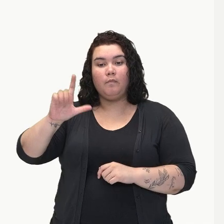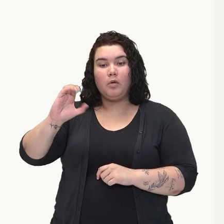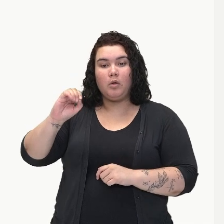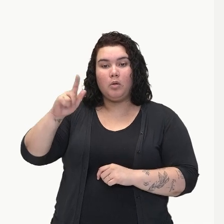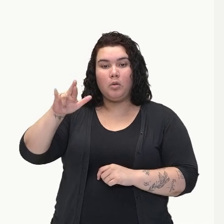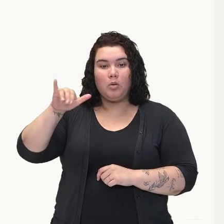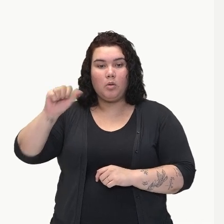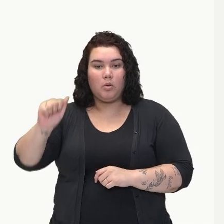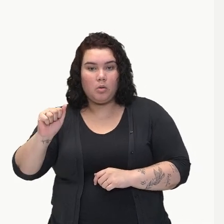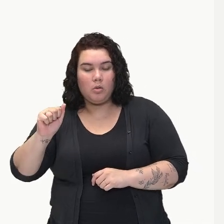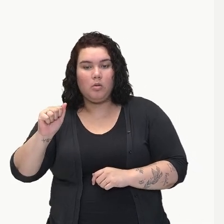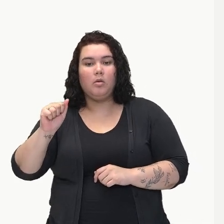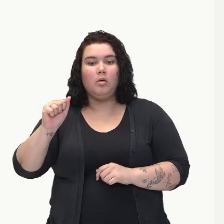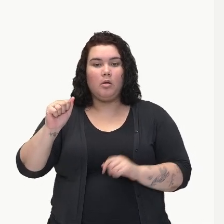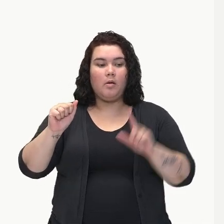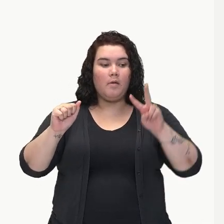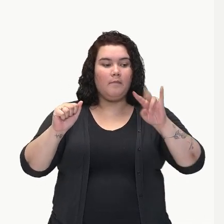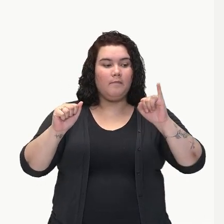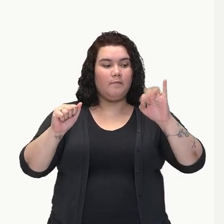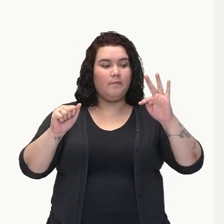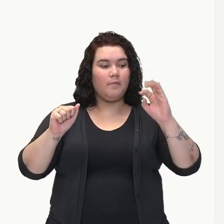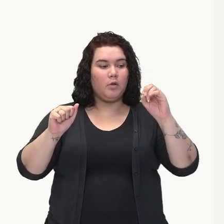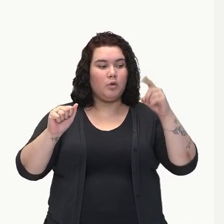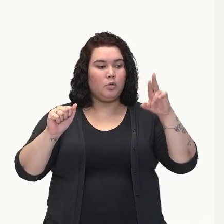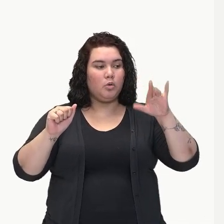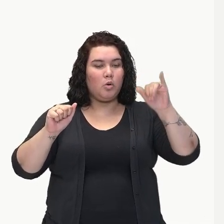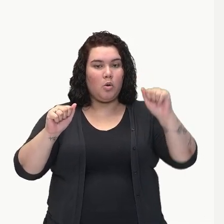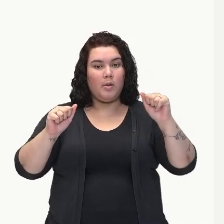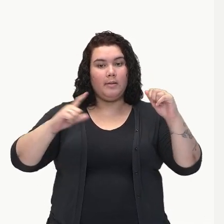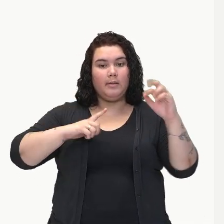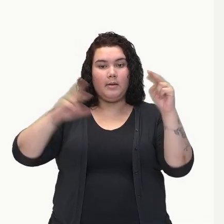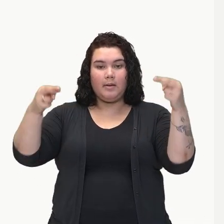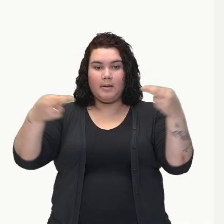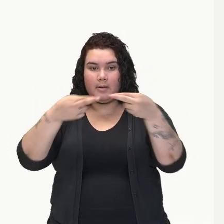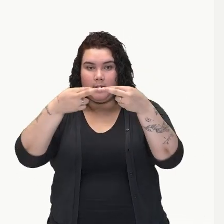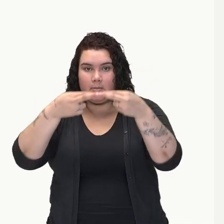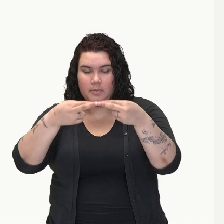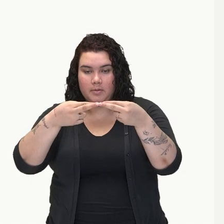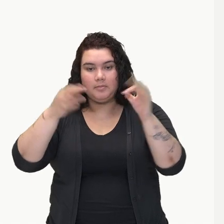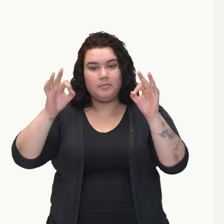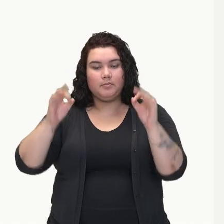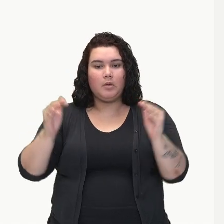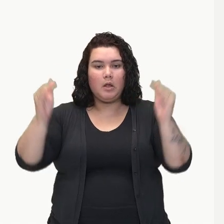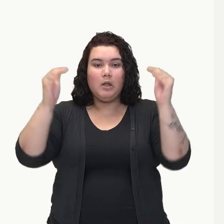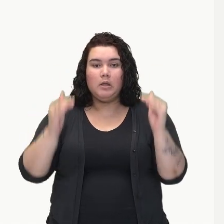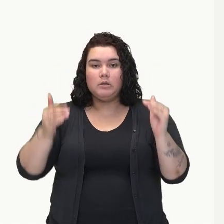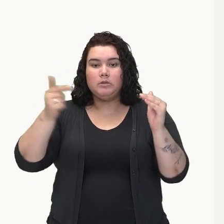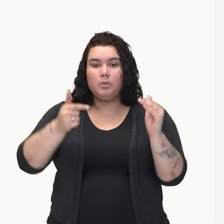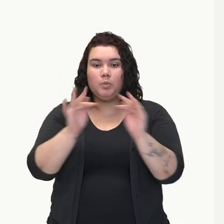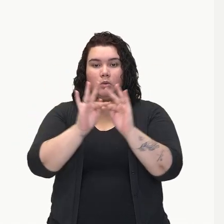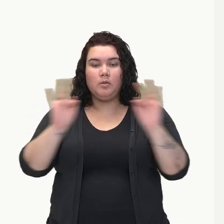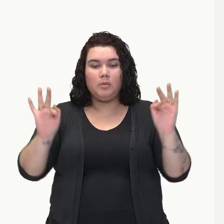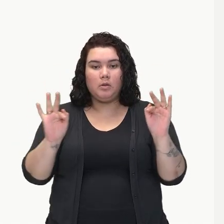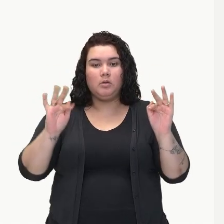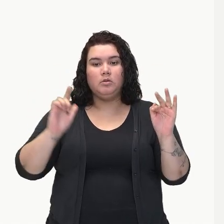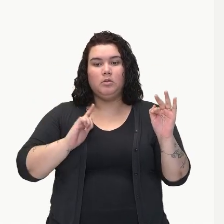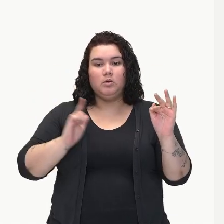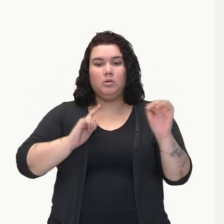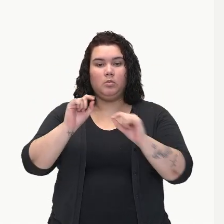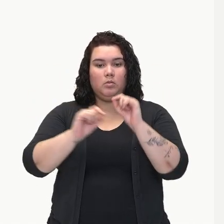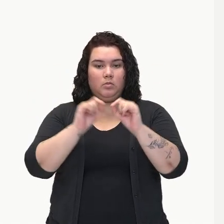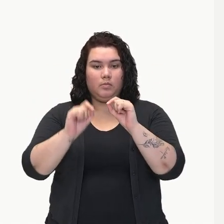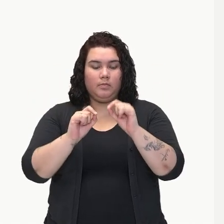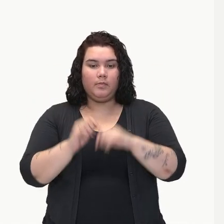porque eu estou rimando essas duas. Já meigos atendem a voz do cantor. São todos